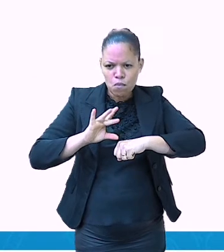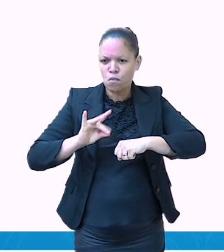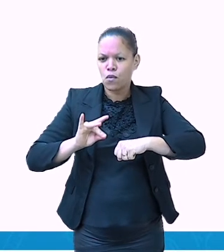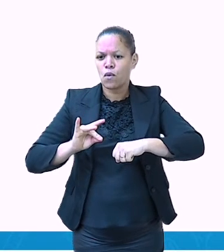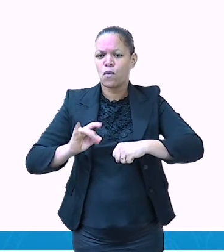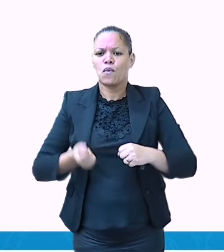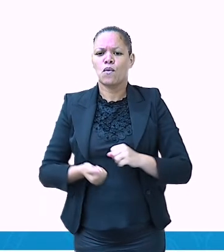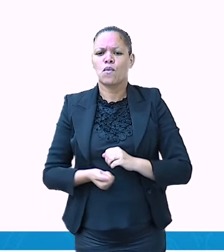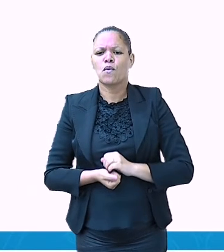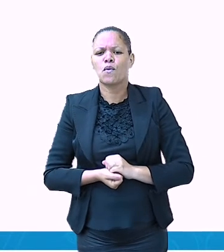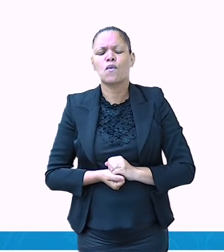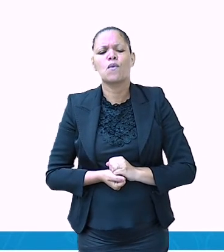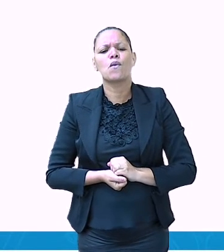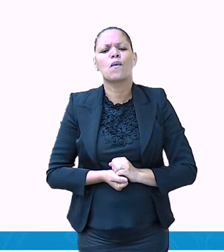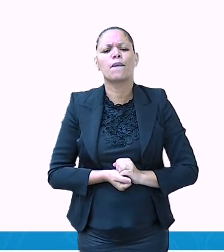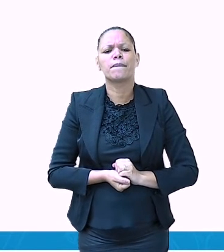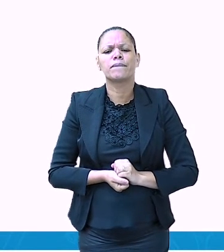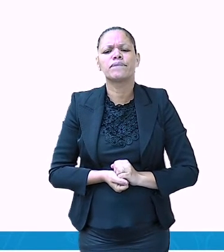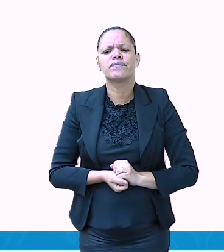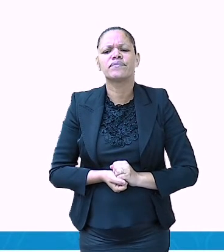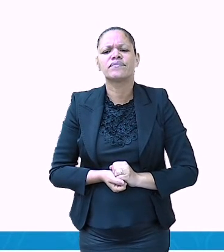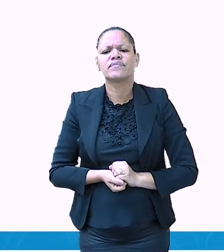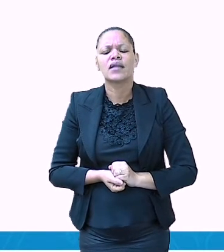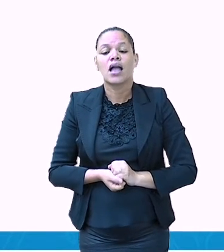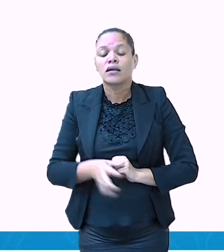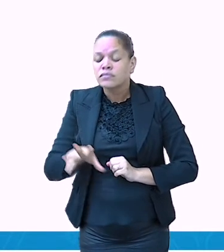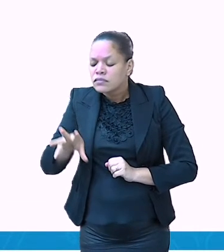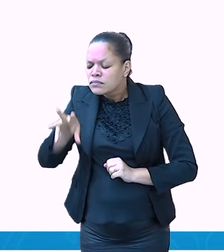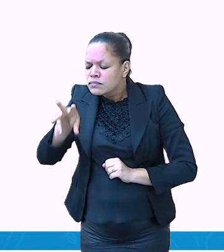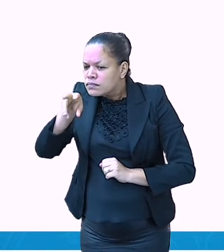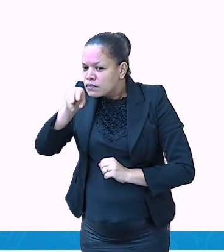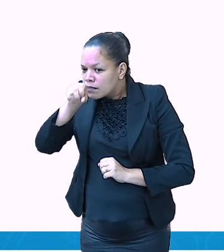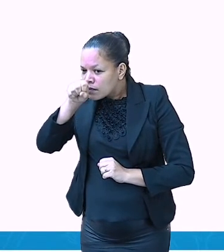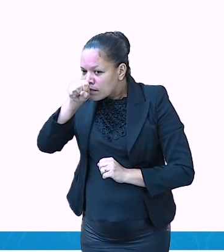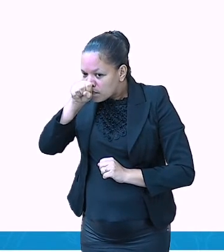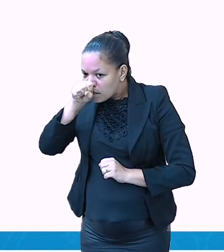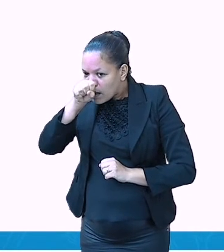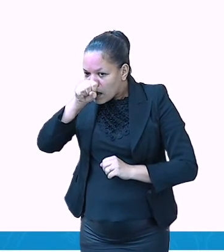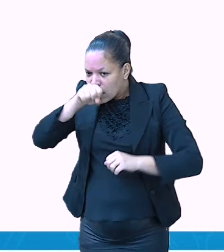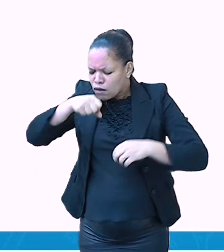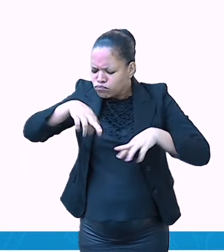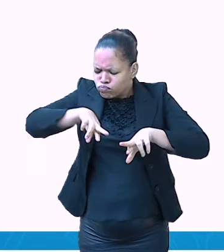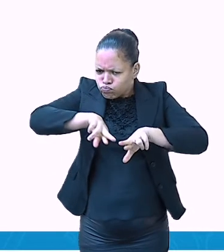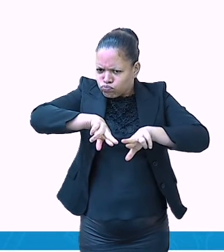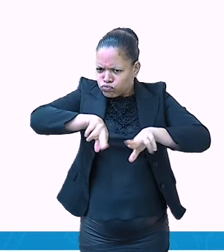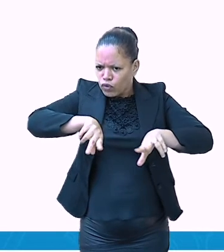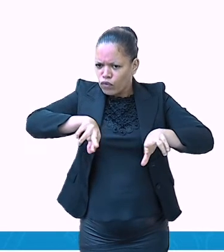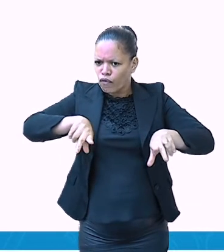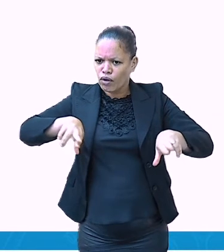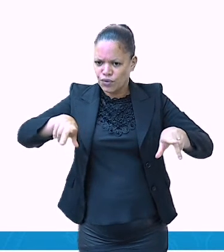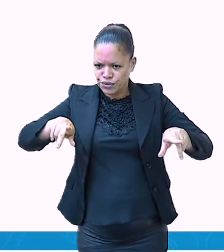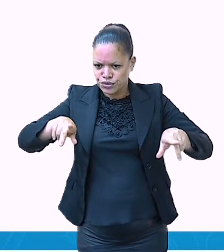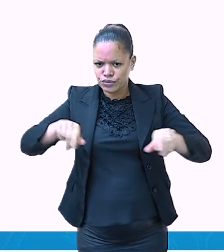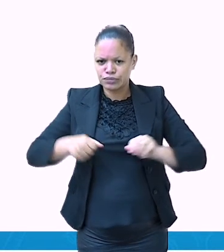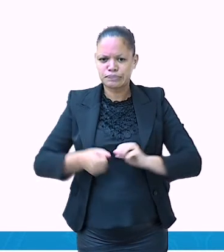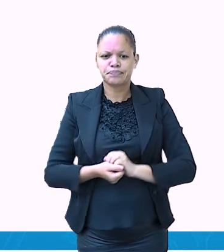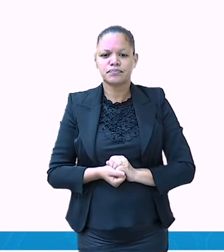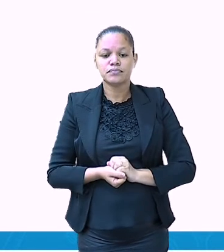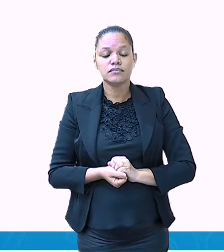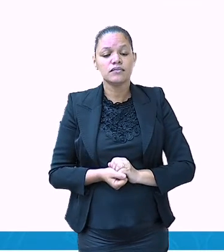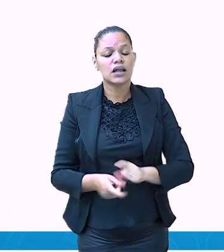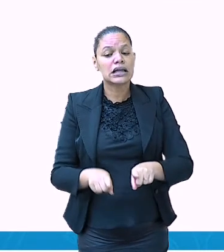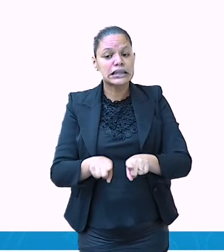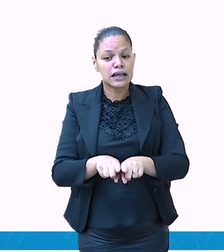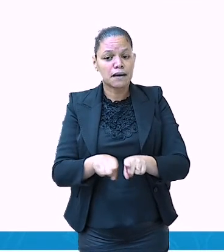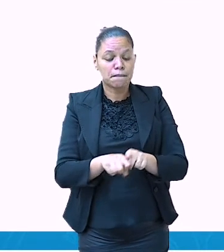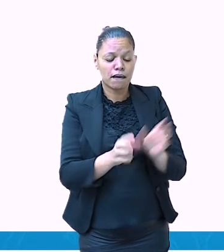são adultos, eles respiram pela parte cutânea da pele e também pelos pulmões. E aí eles são